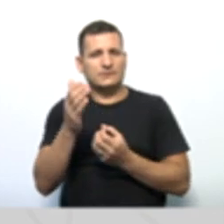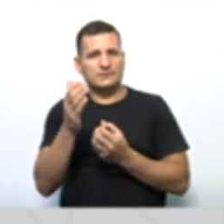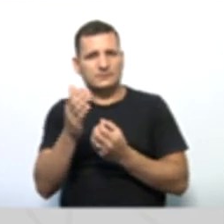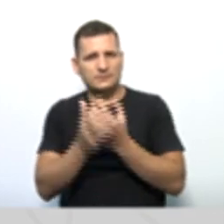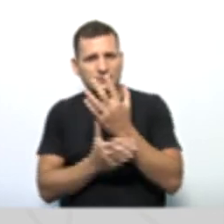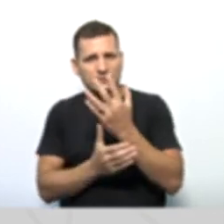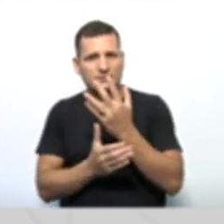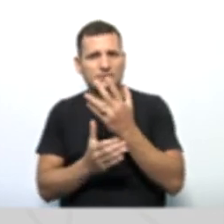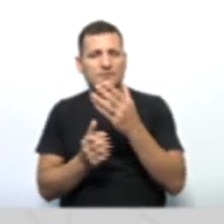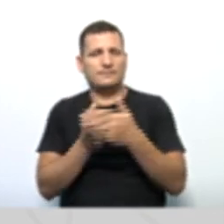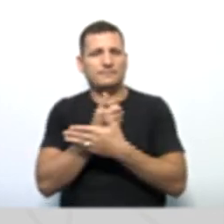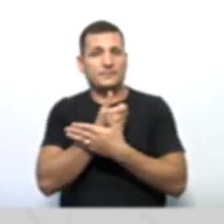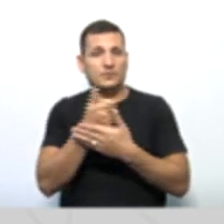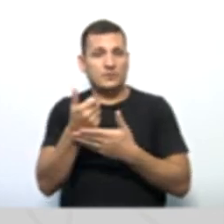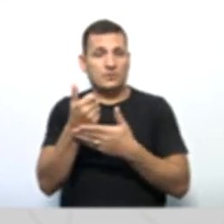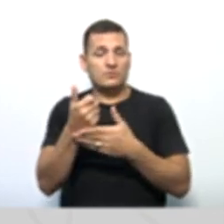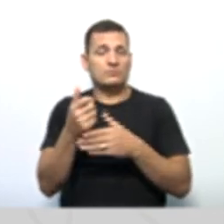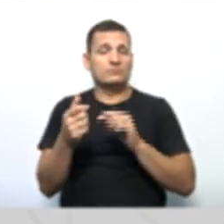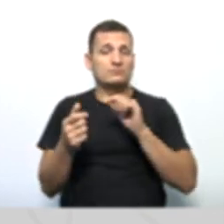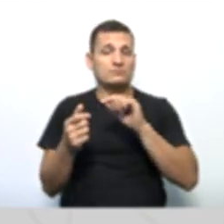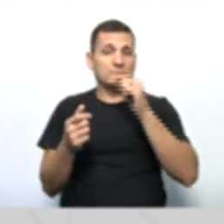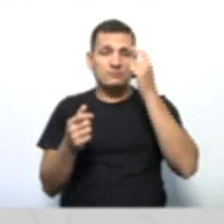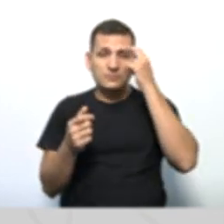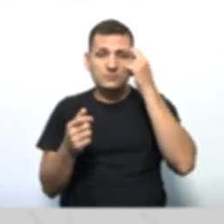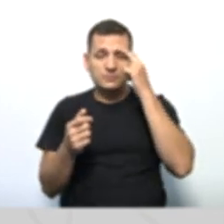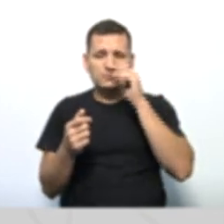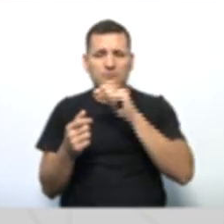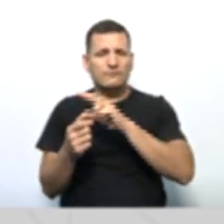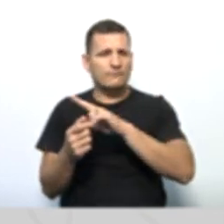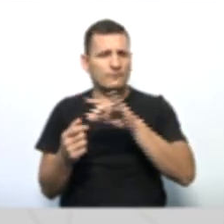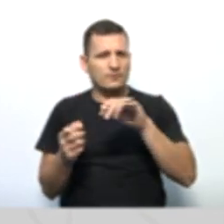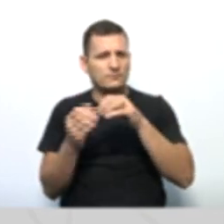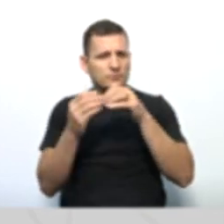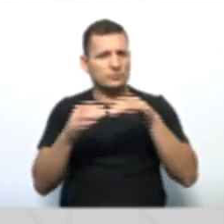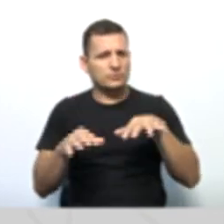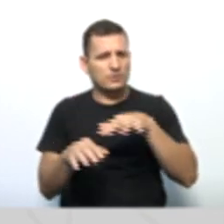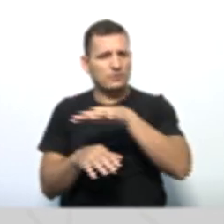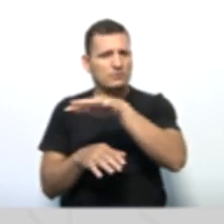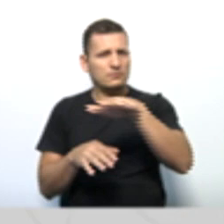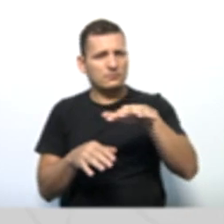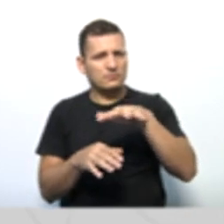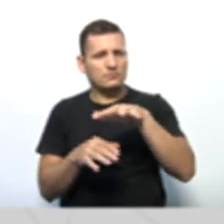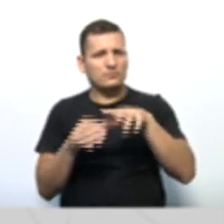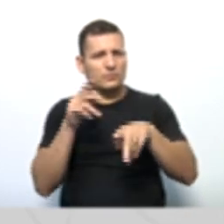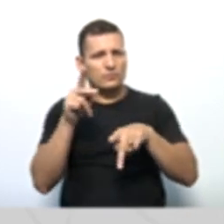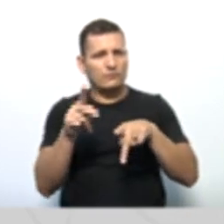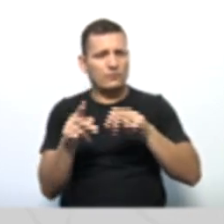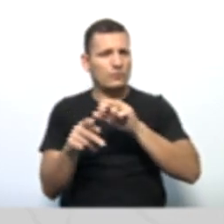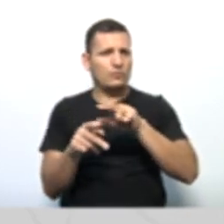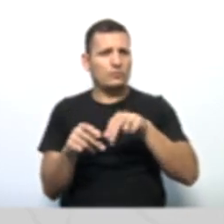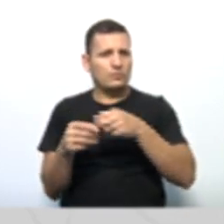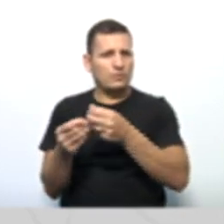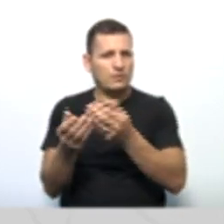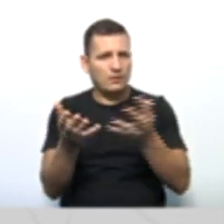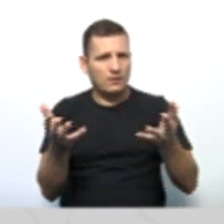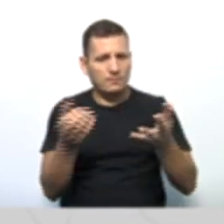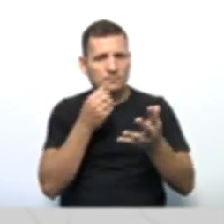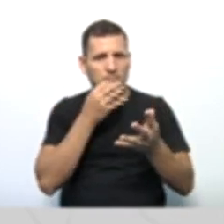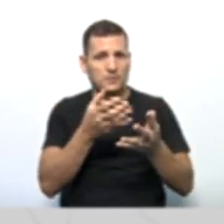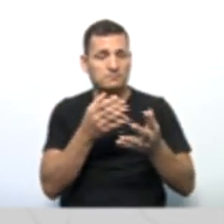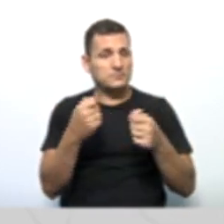preciso pensar naquilo que ela vai produzir para o povo, para a população, em sofrimento e felicidade. Mas, se